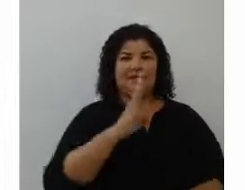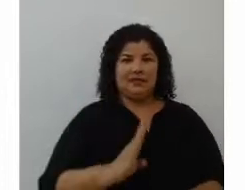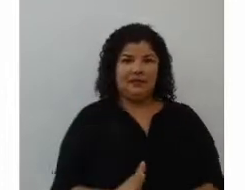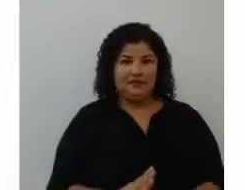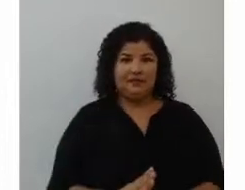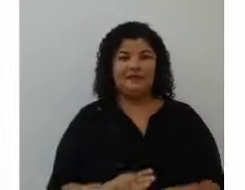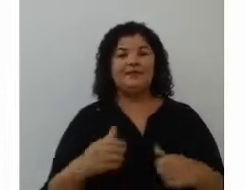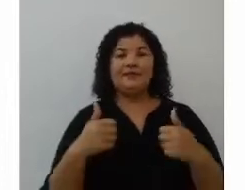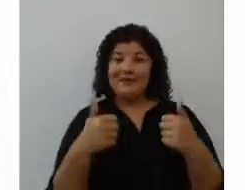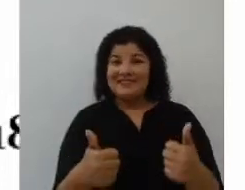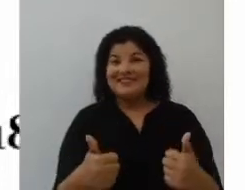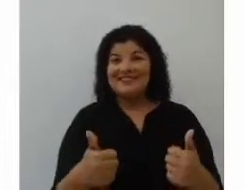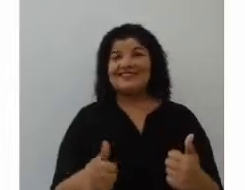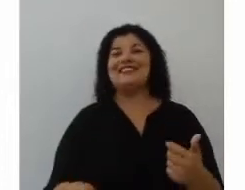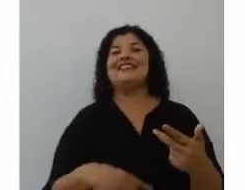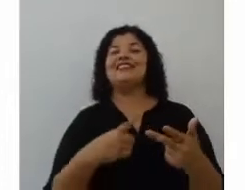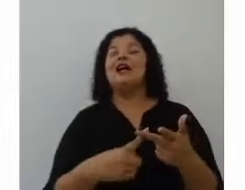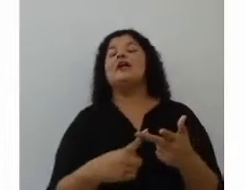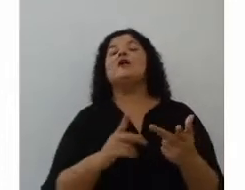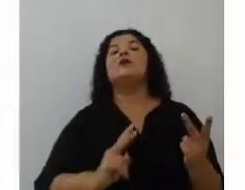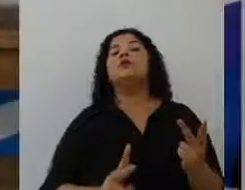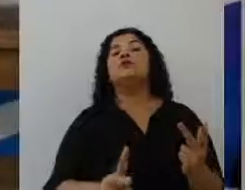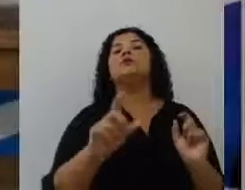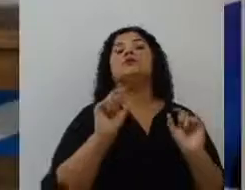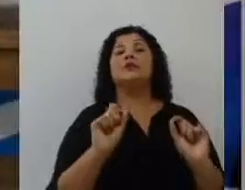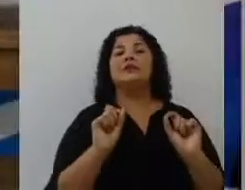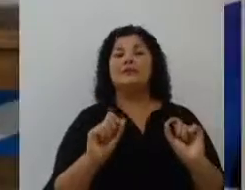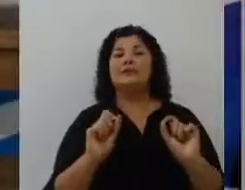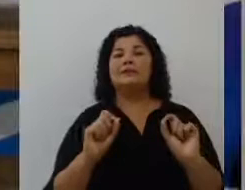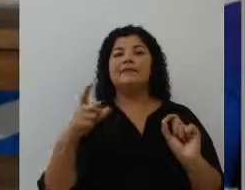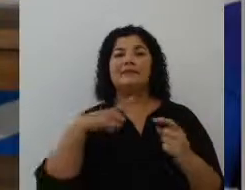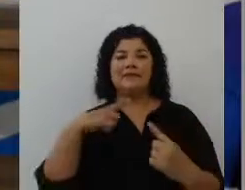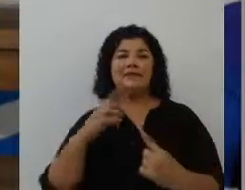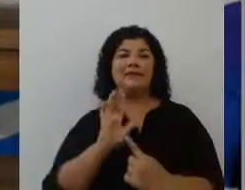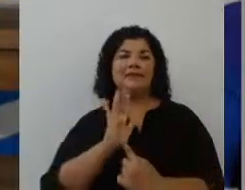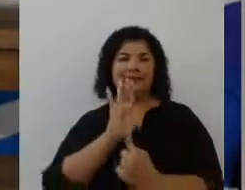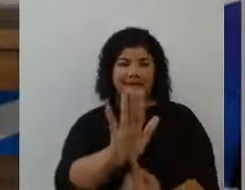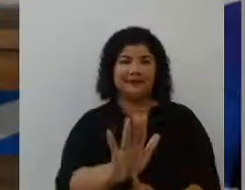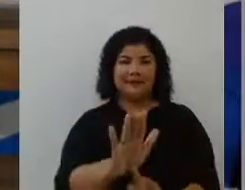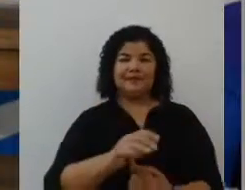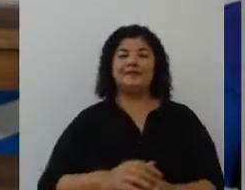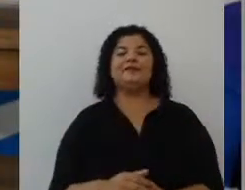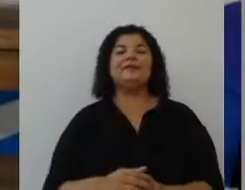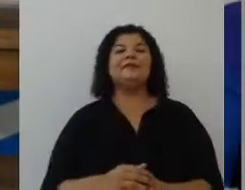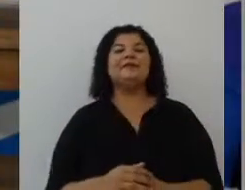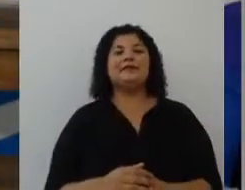Beleza? E aí a gente continua, olha só. Eu trouxe para vocês